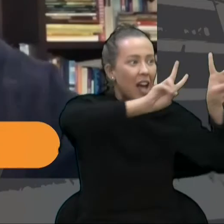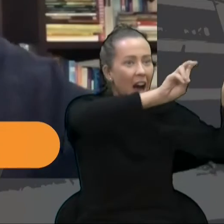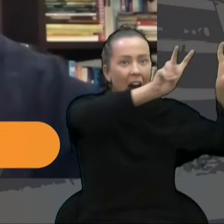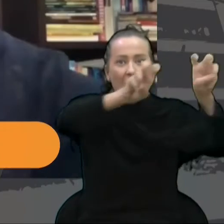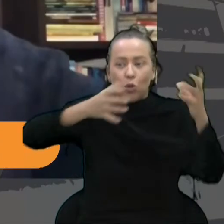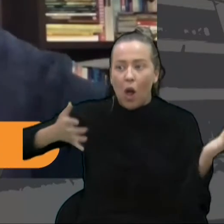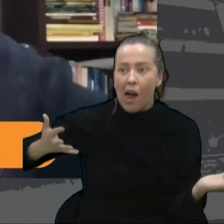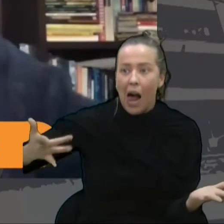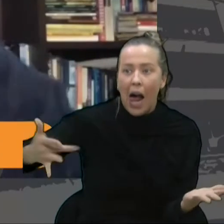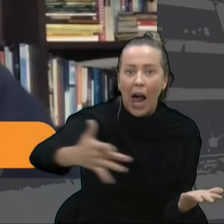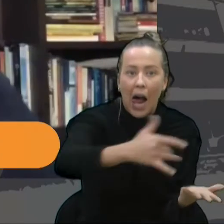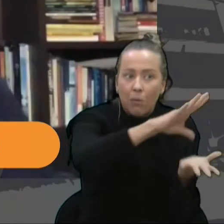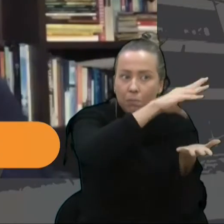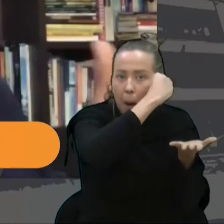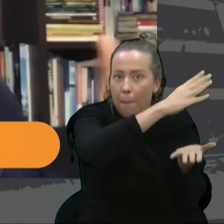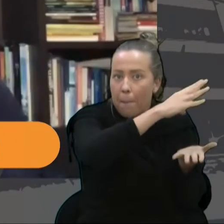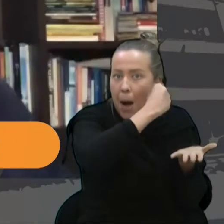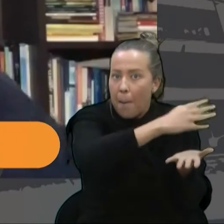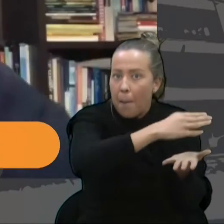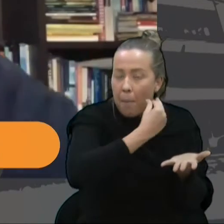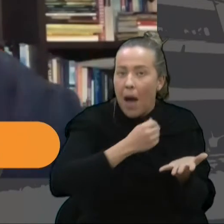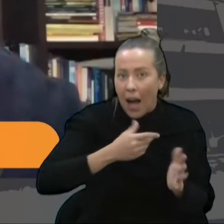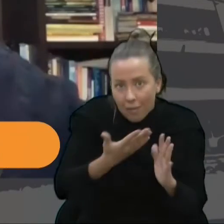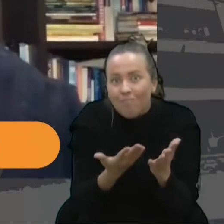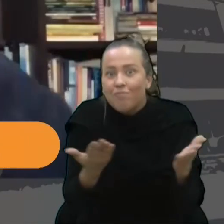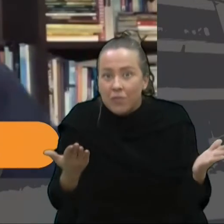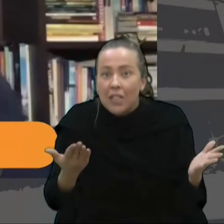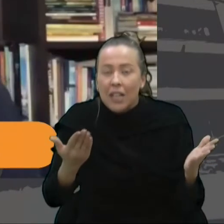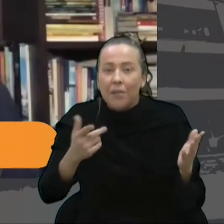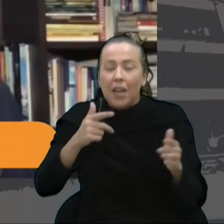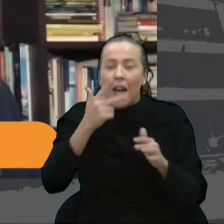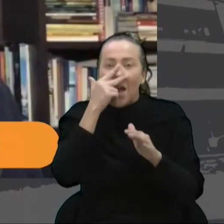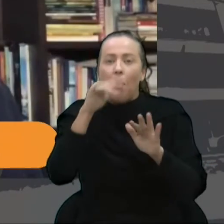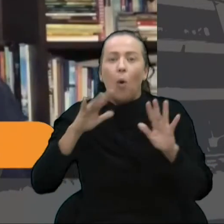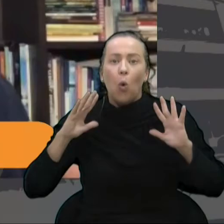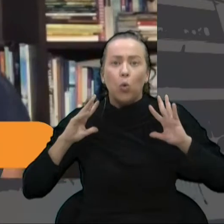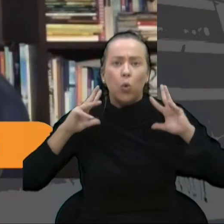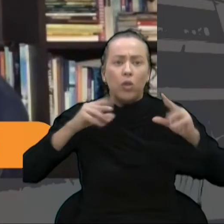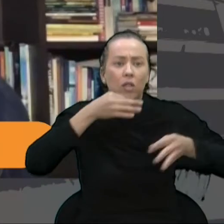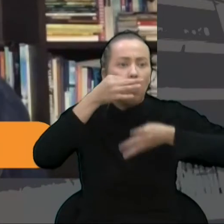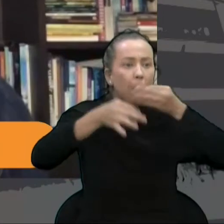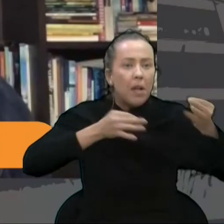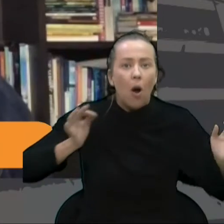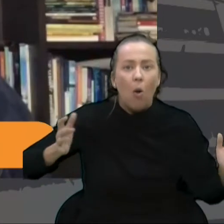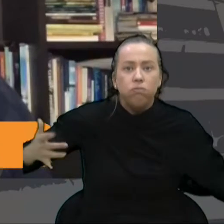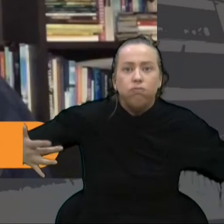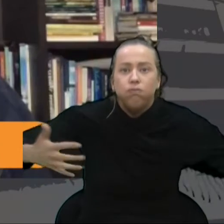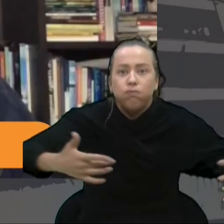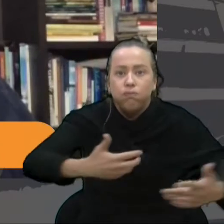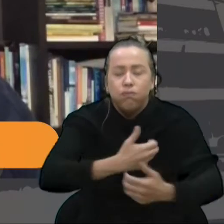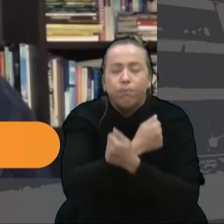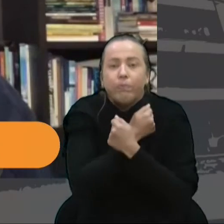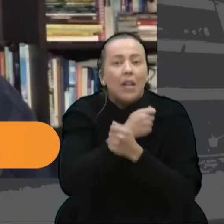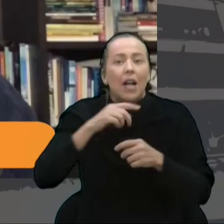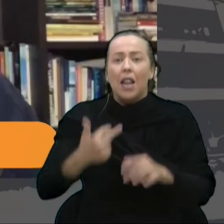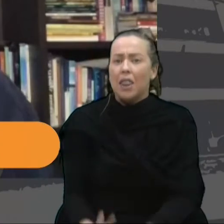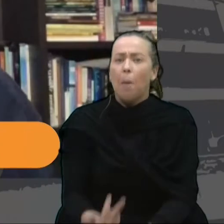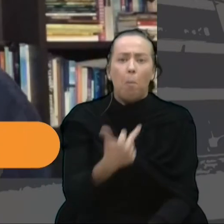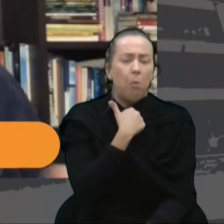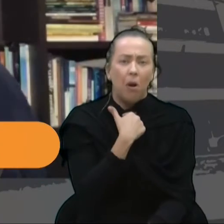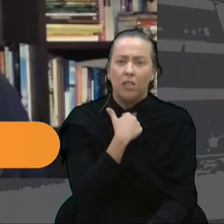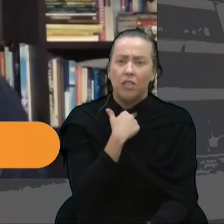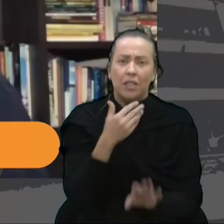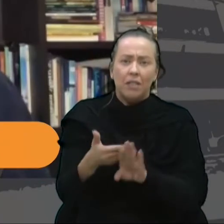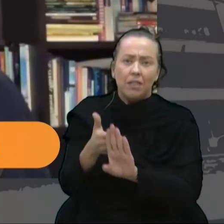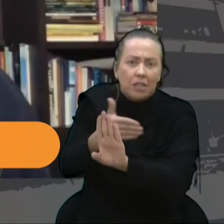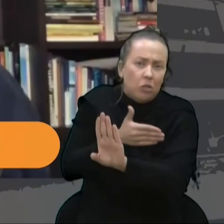céu, aquilo ali é a ágora, digamos assim, onde se reúne todas as opiniões. A gente não pode se isolar. Né? E às vezes